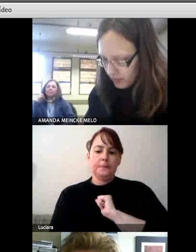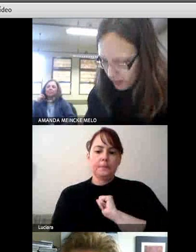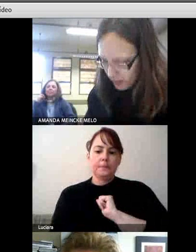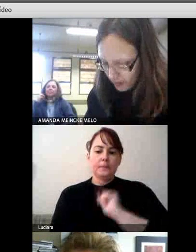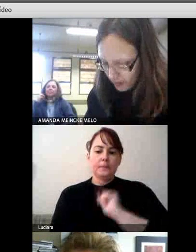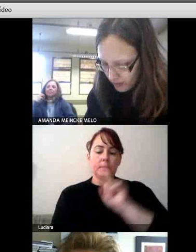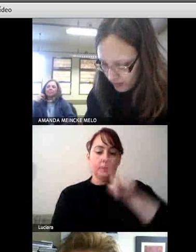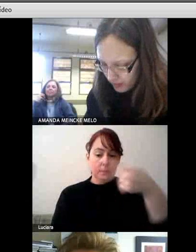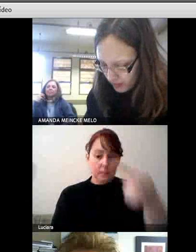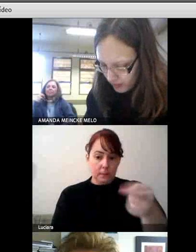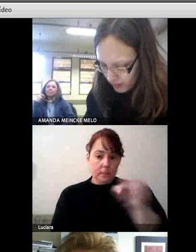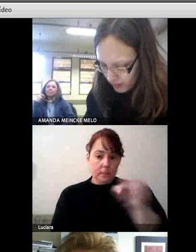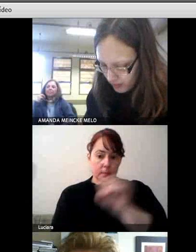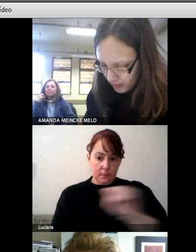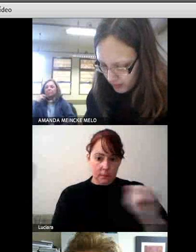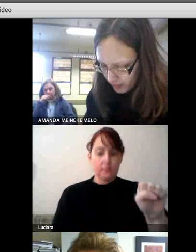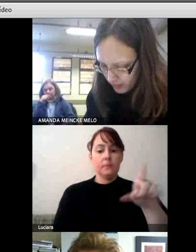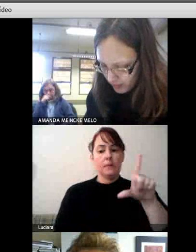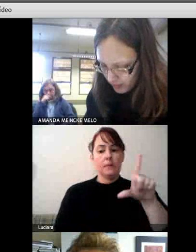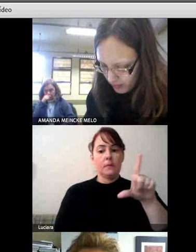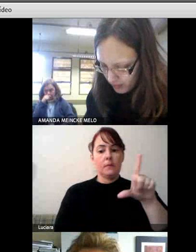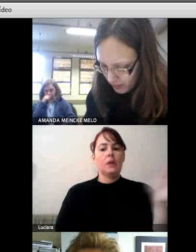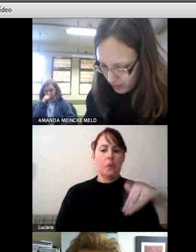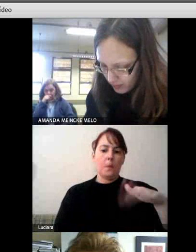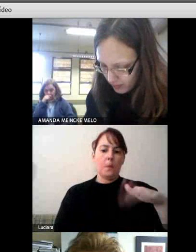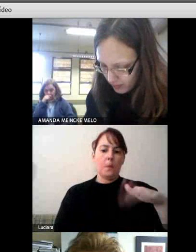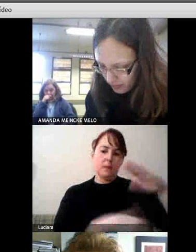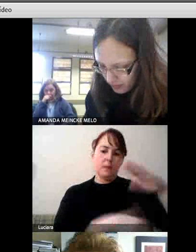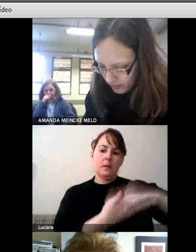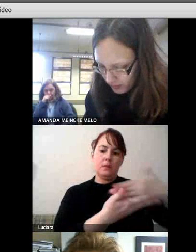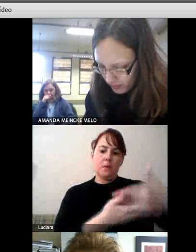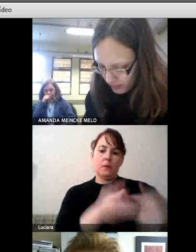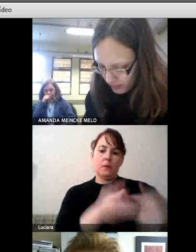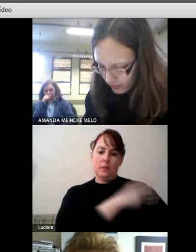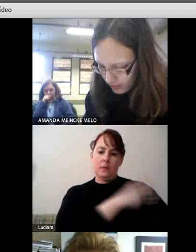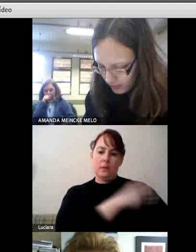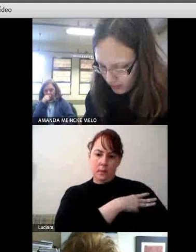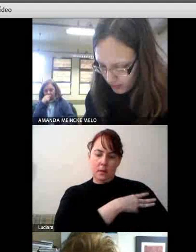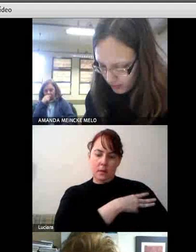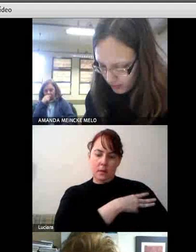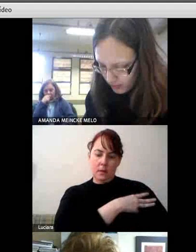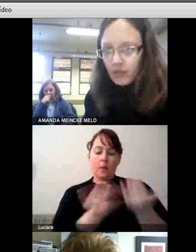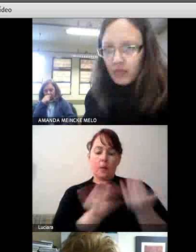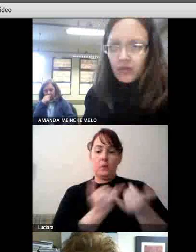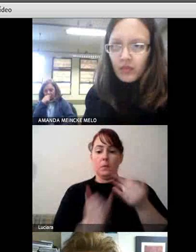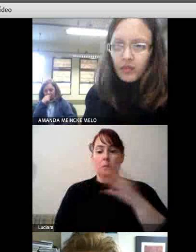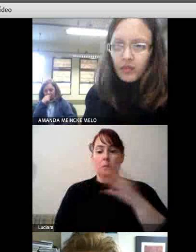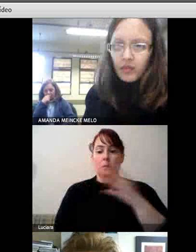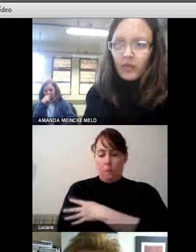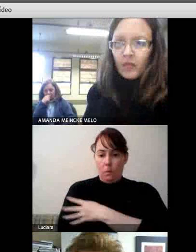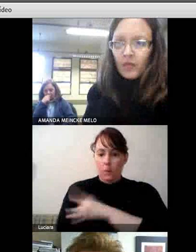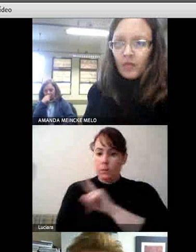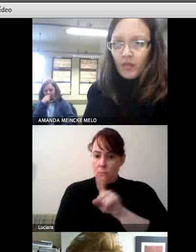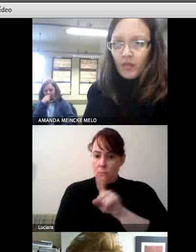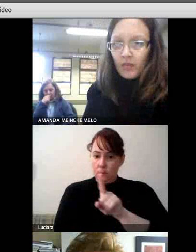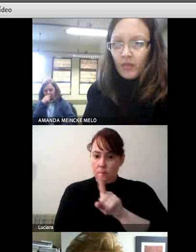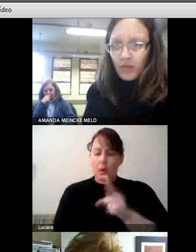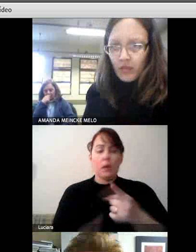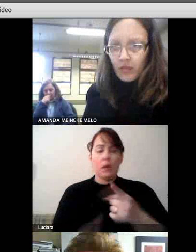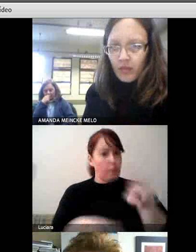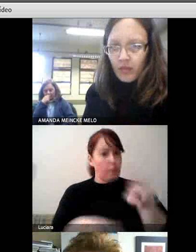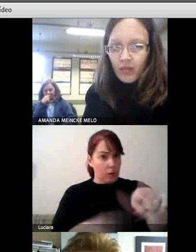estão ensinando os colegas? E isso encanta as professoras, porque elas não acreditam. Isso aí a gente tem que